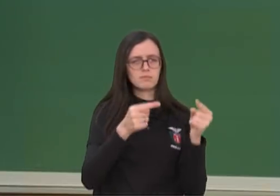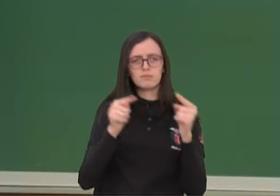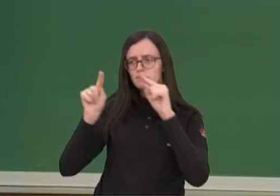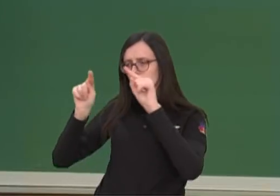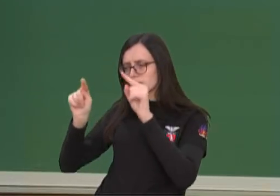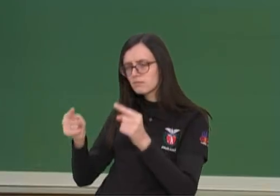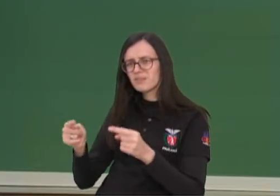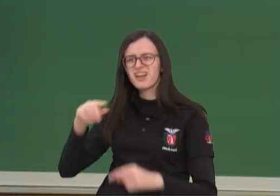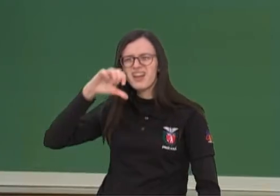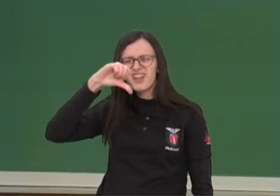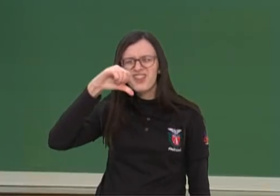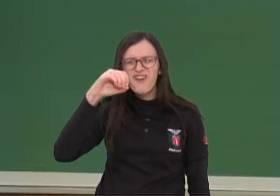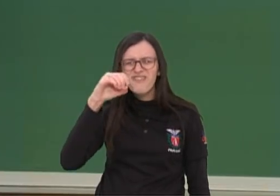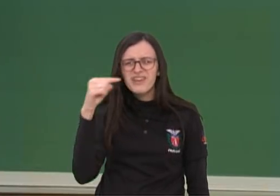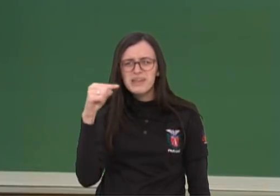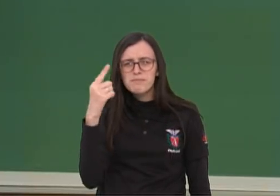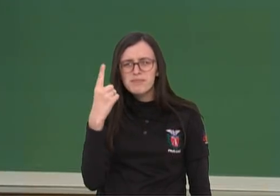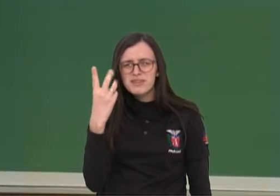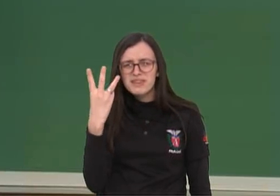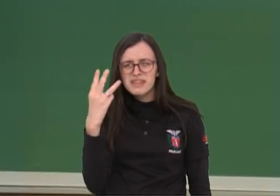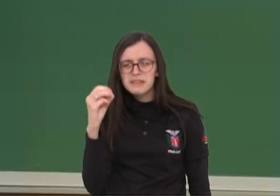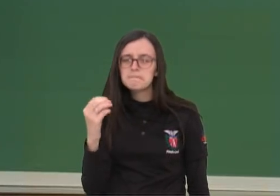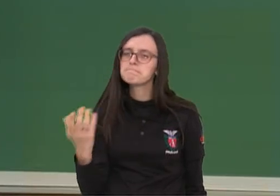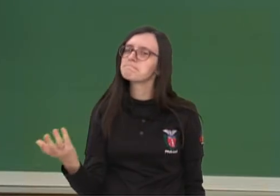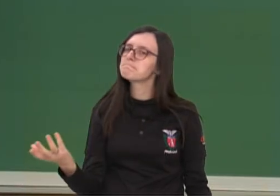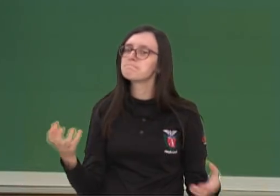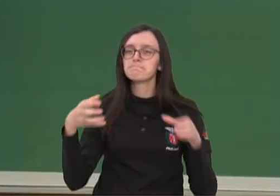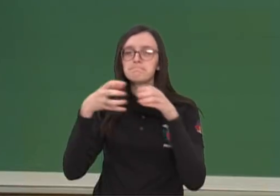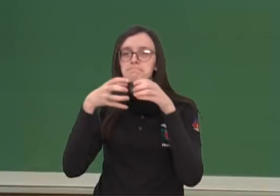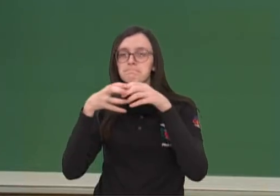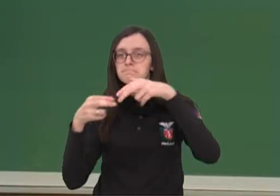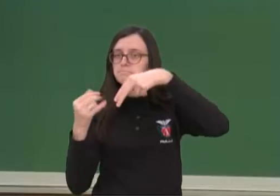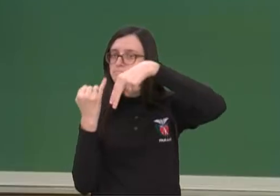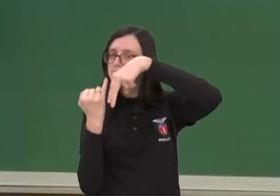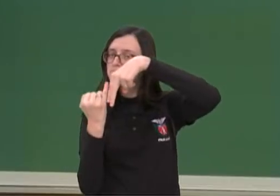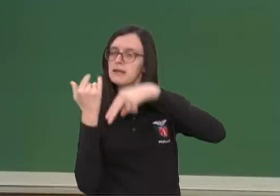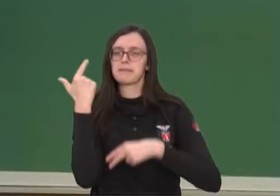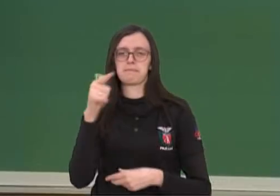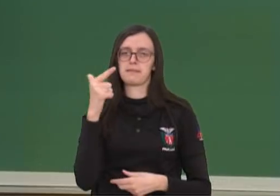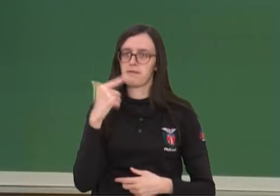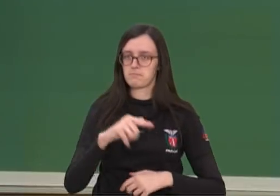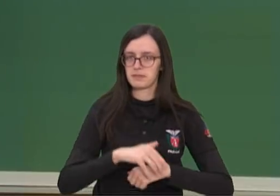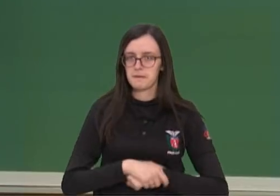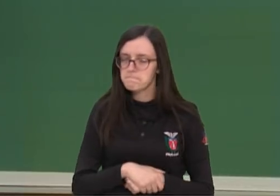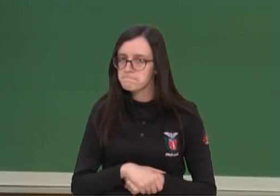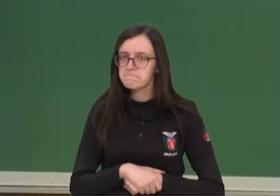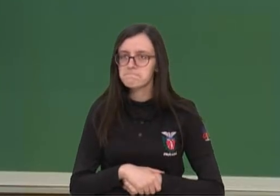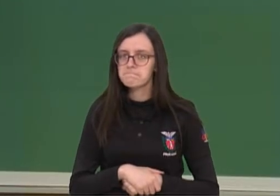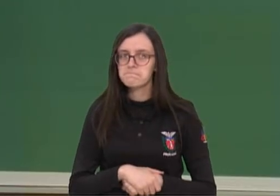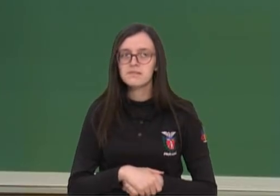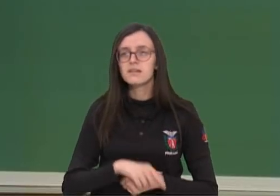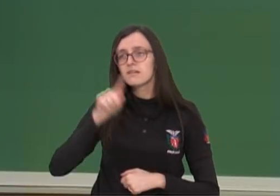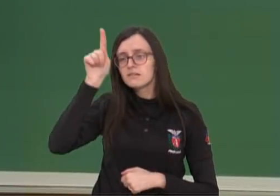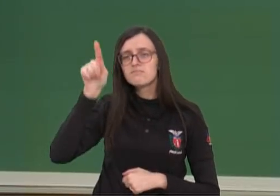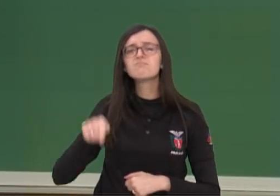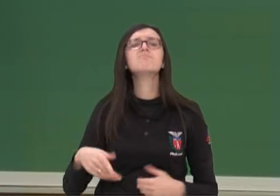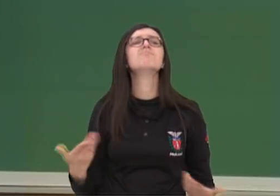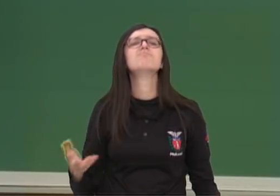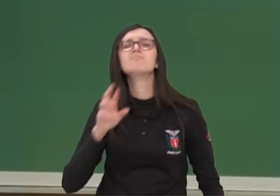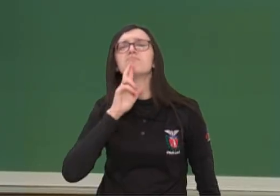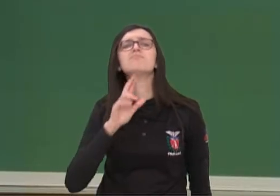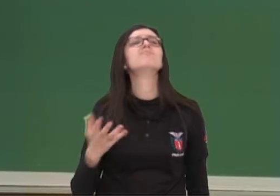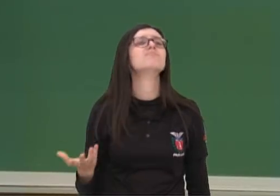ó, 90 menos 130, no conjunto dos números naturais não tem como. Então, todas essas aqui